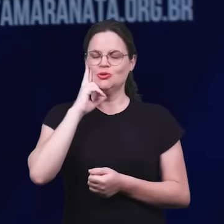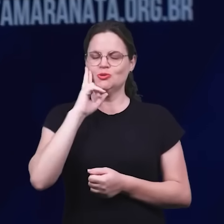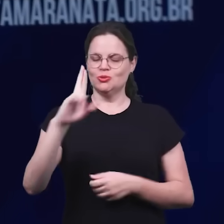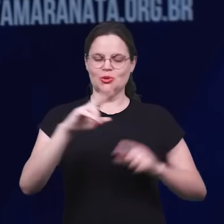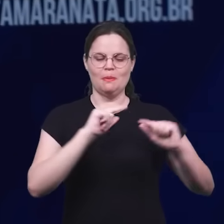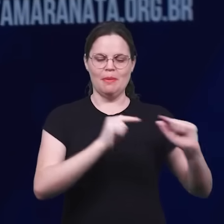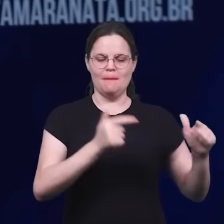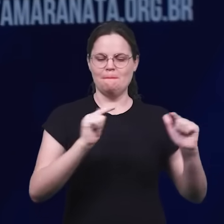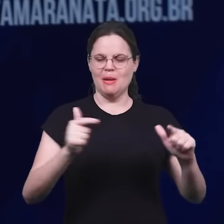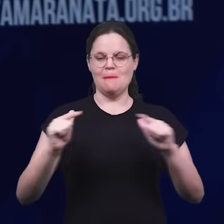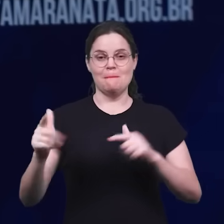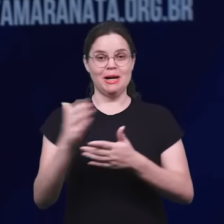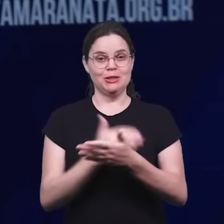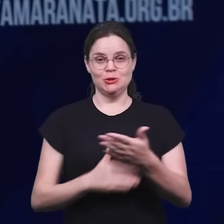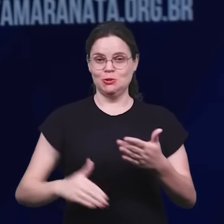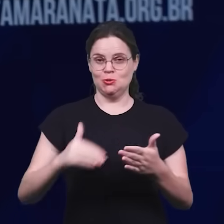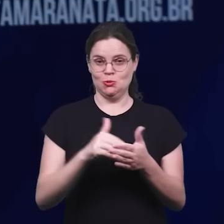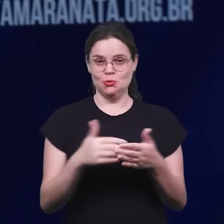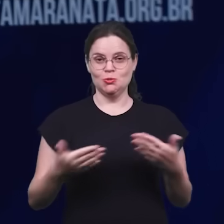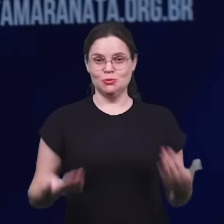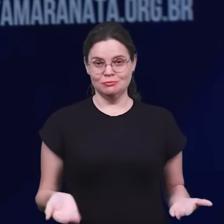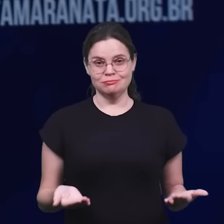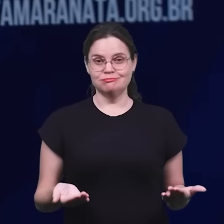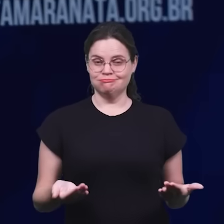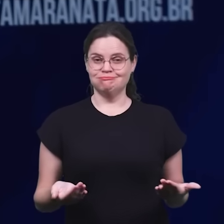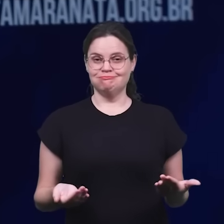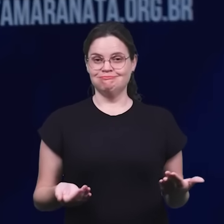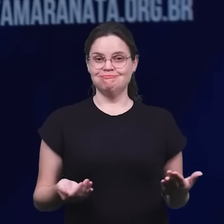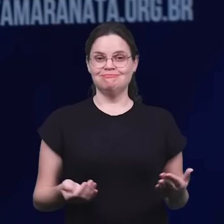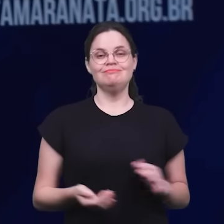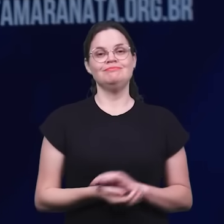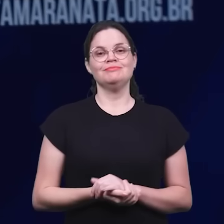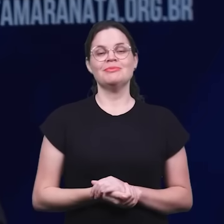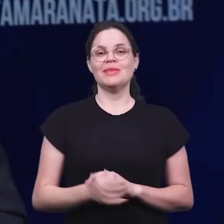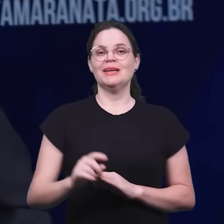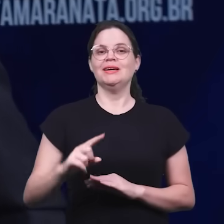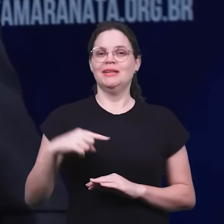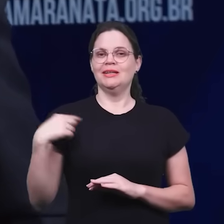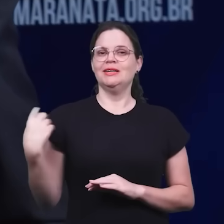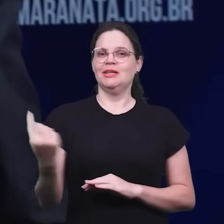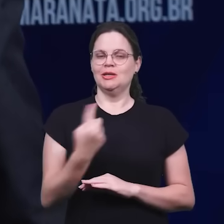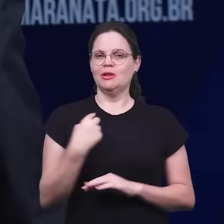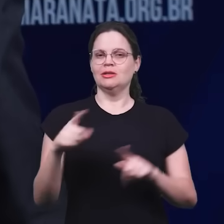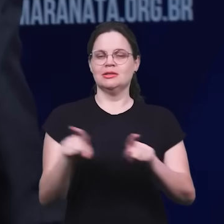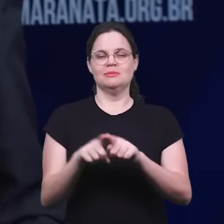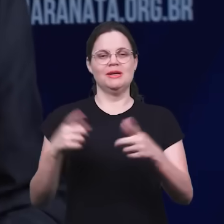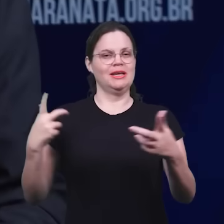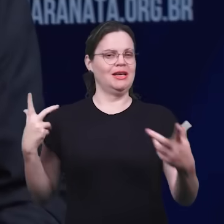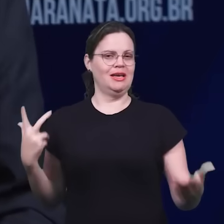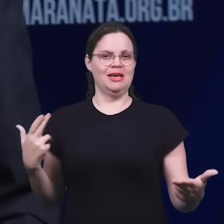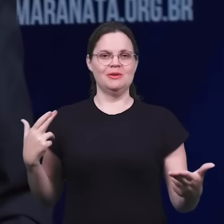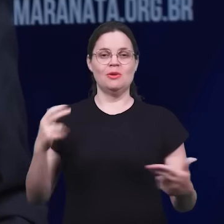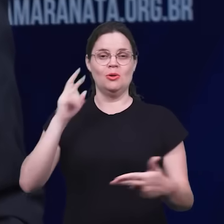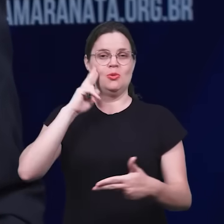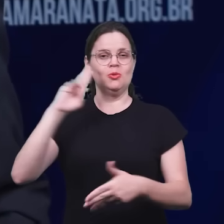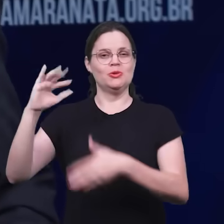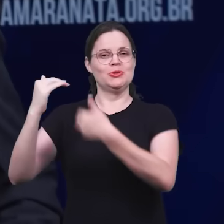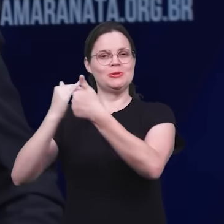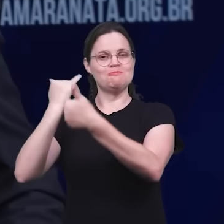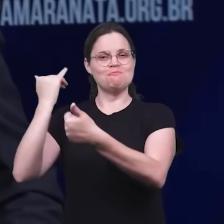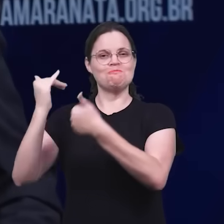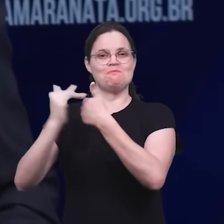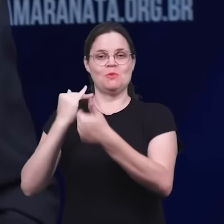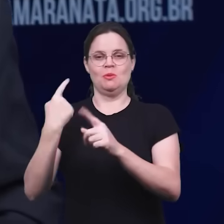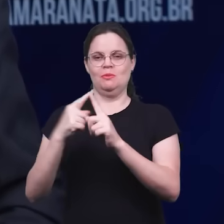coisas, a dependência de Paulo deste corpo, e nisto a igreja tem sido instruída. Nas orações